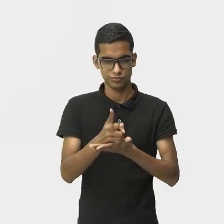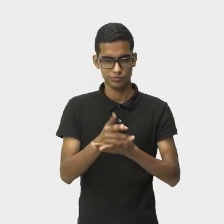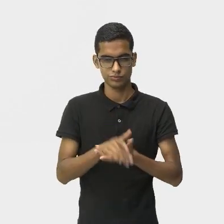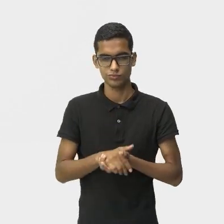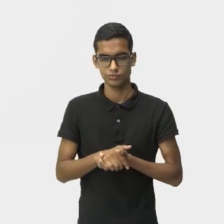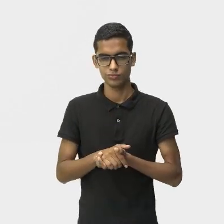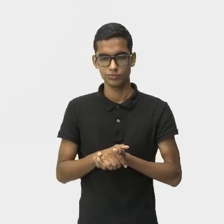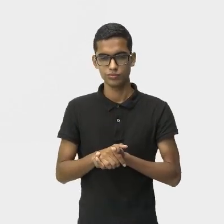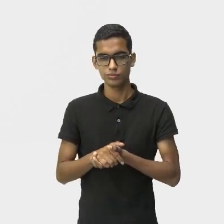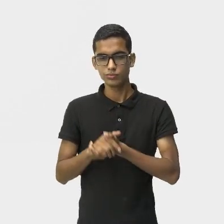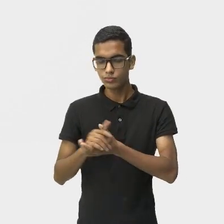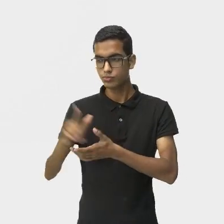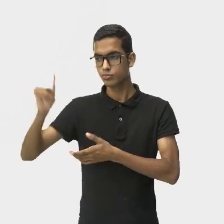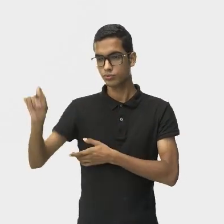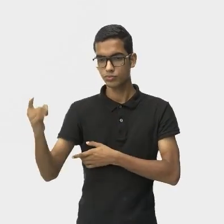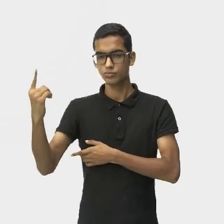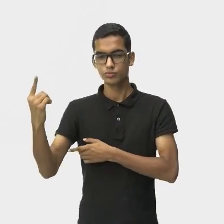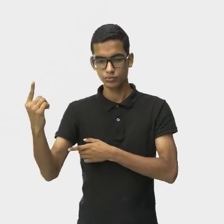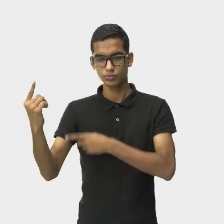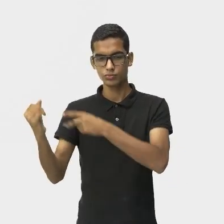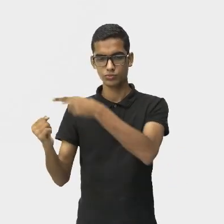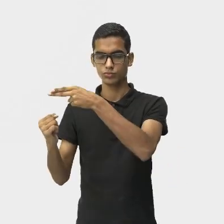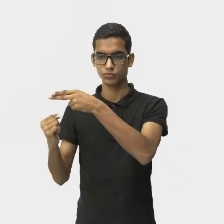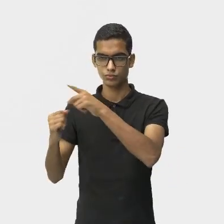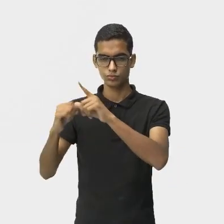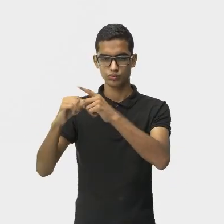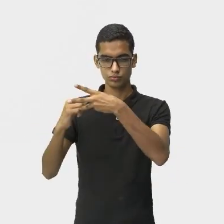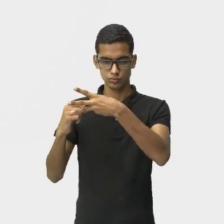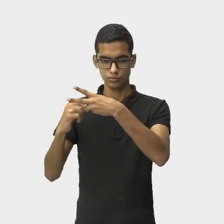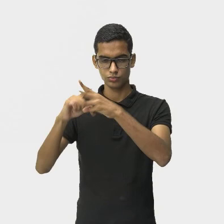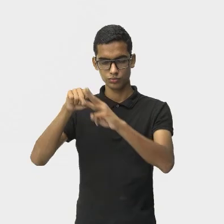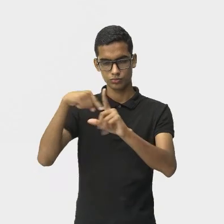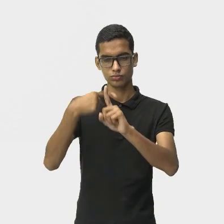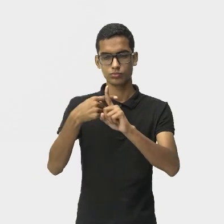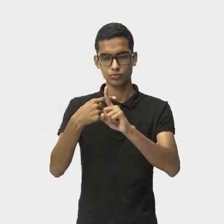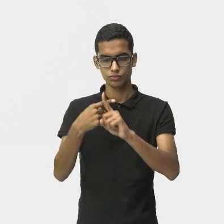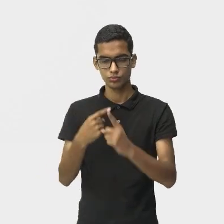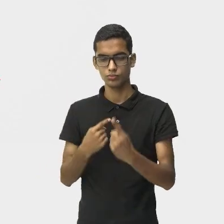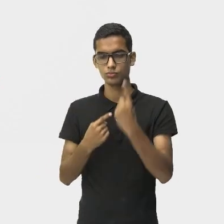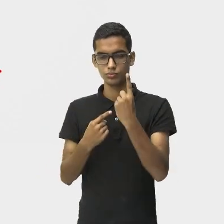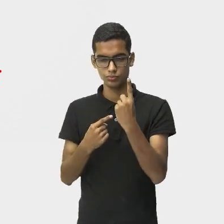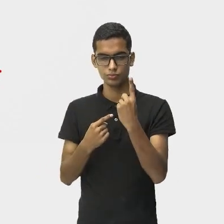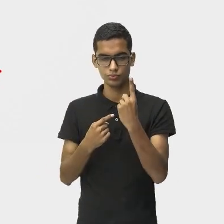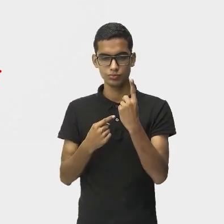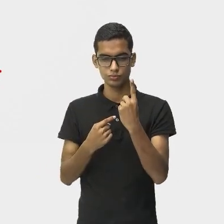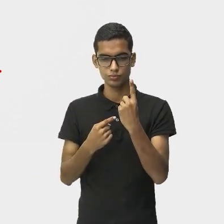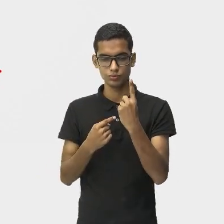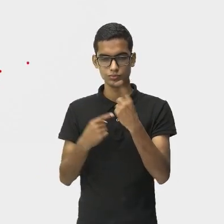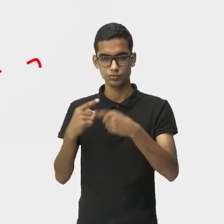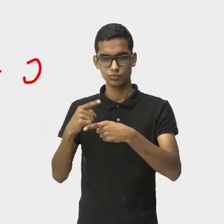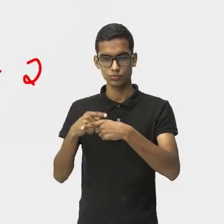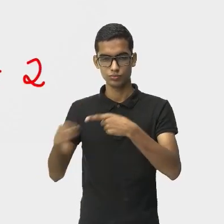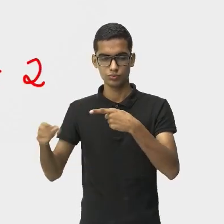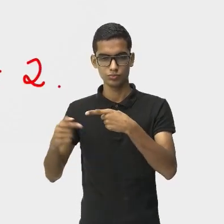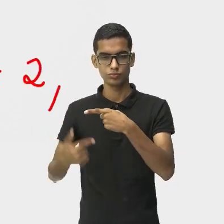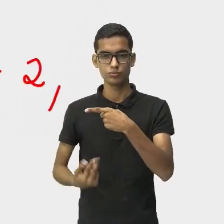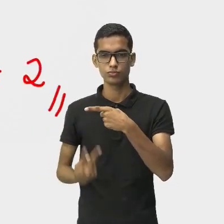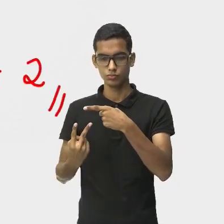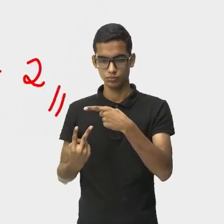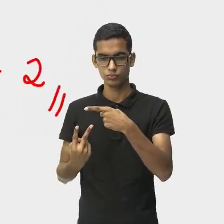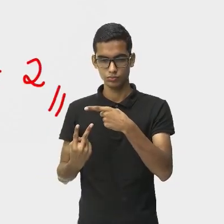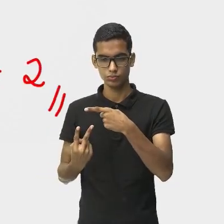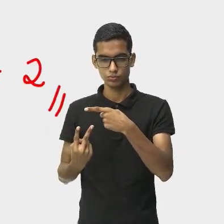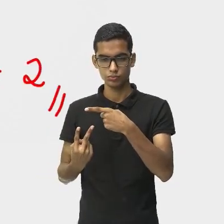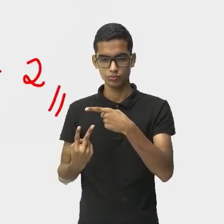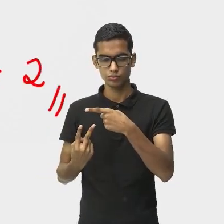2. Olha só. 3 mais 1 vai dar 4, né? Sobre 2. 4 dividido por 2